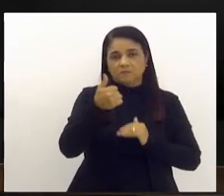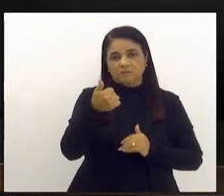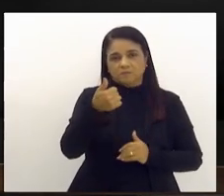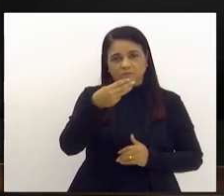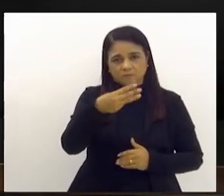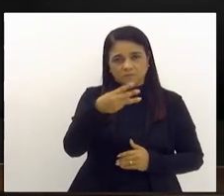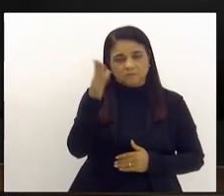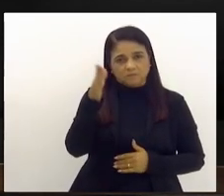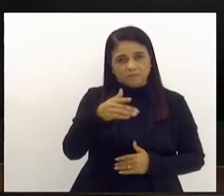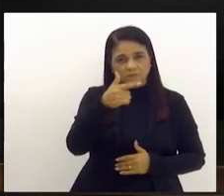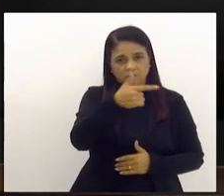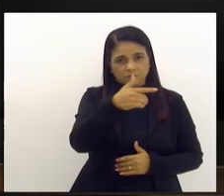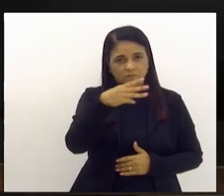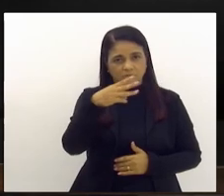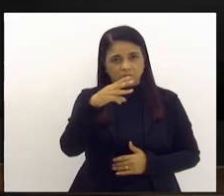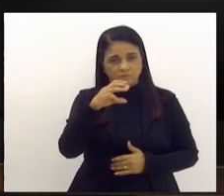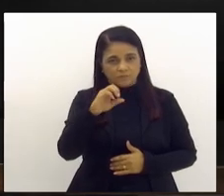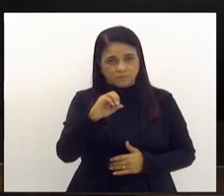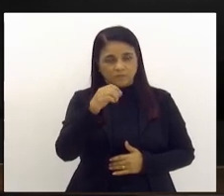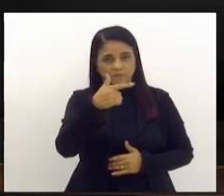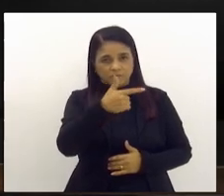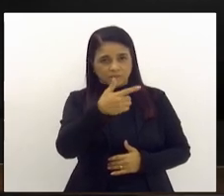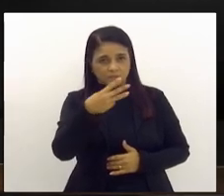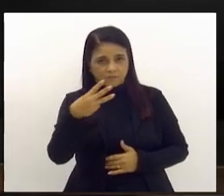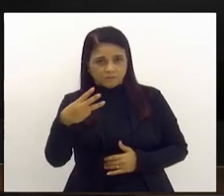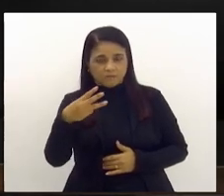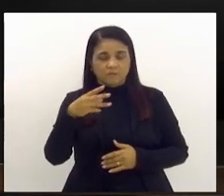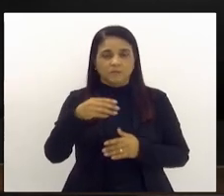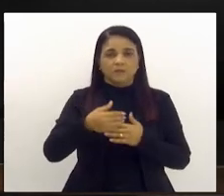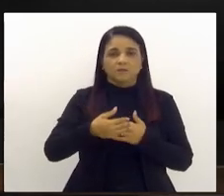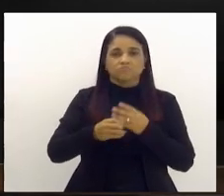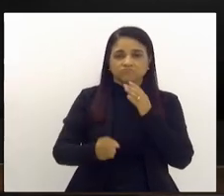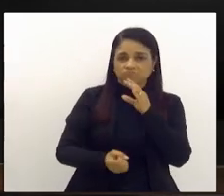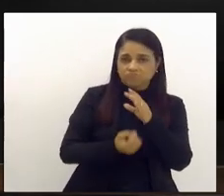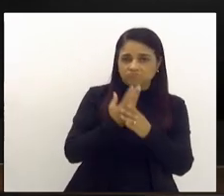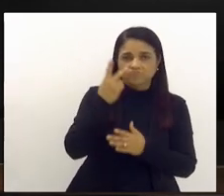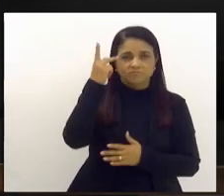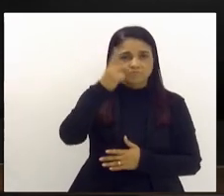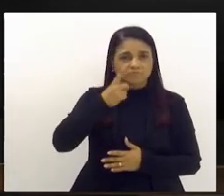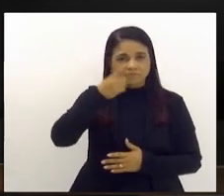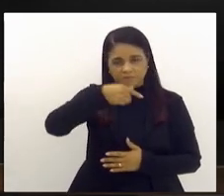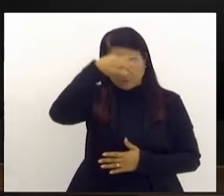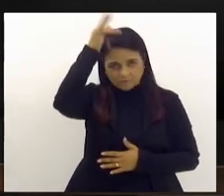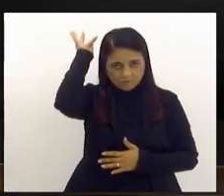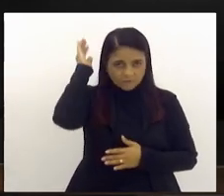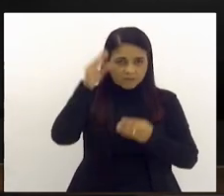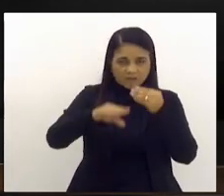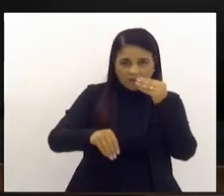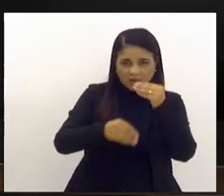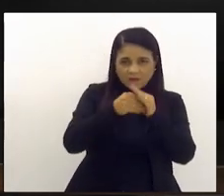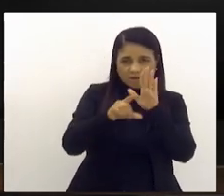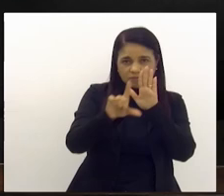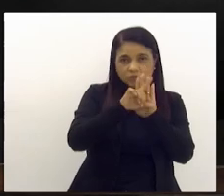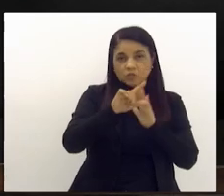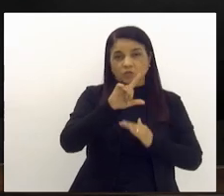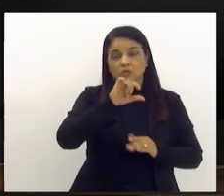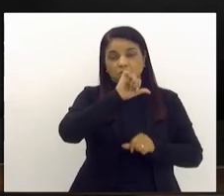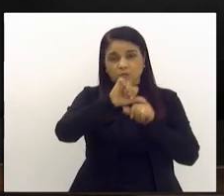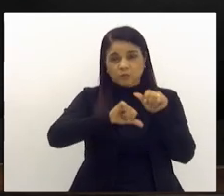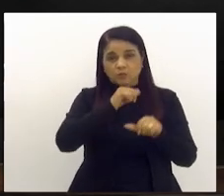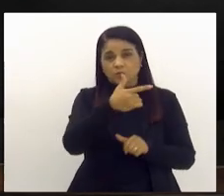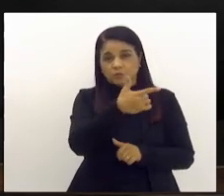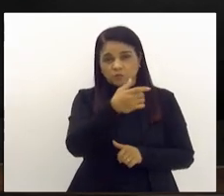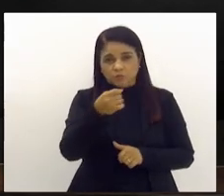13 de 2023, de autoria do deputado Fred Pacheco, que altera a lei complementar número 200 de